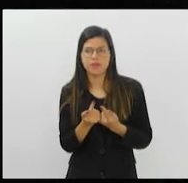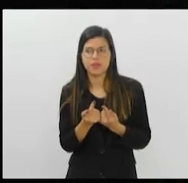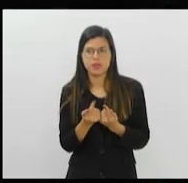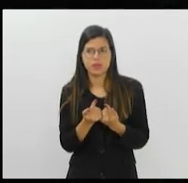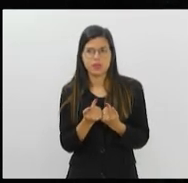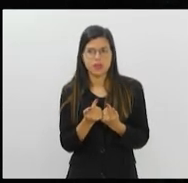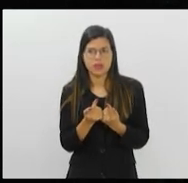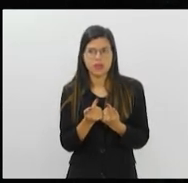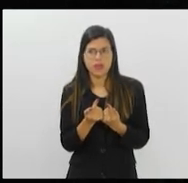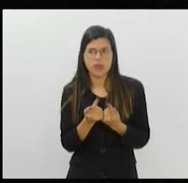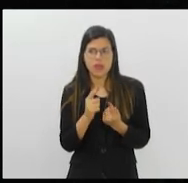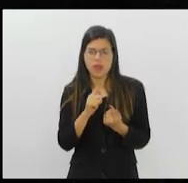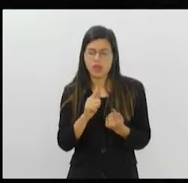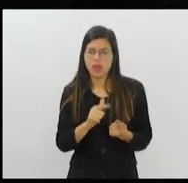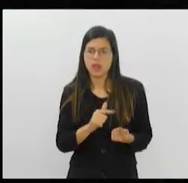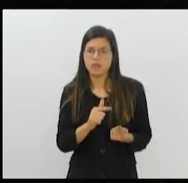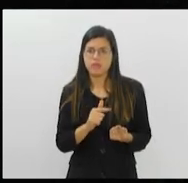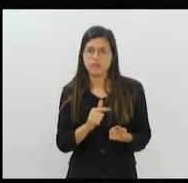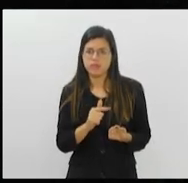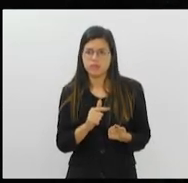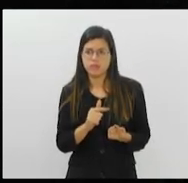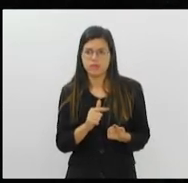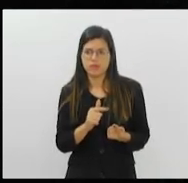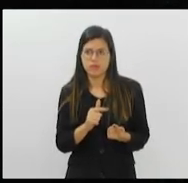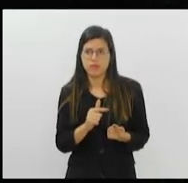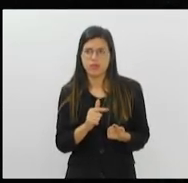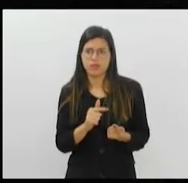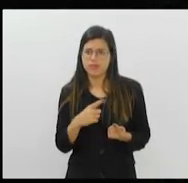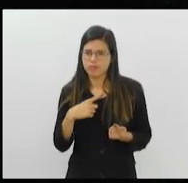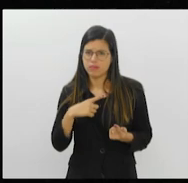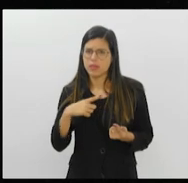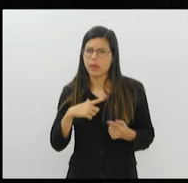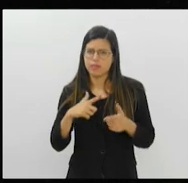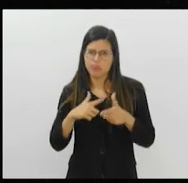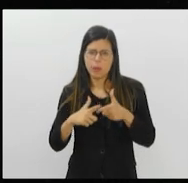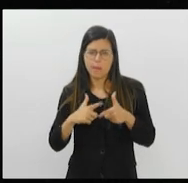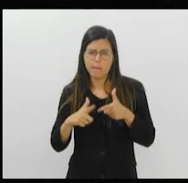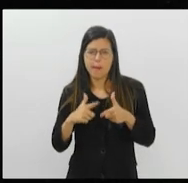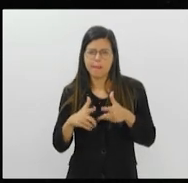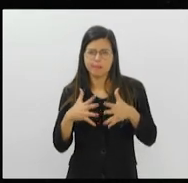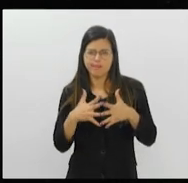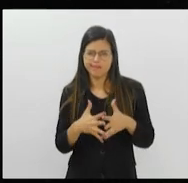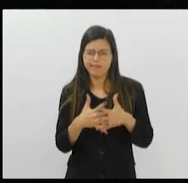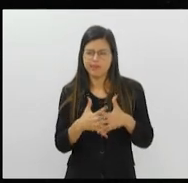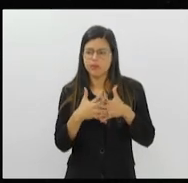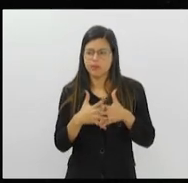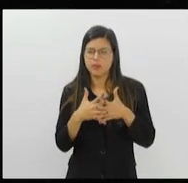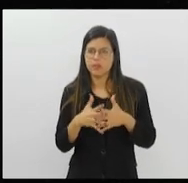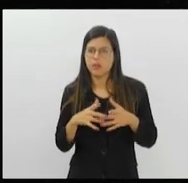é uma casa de muitas polêmicas, mas